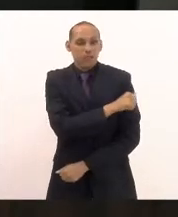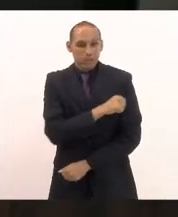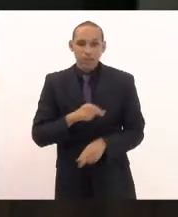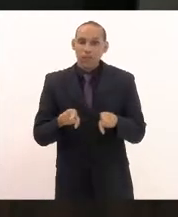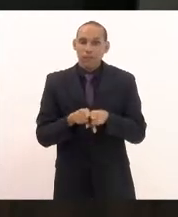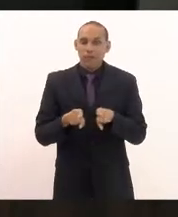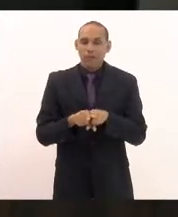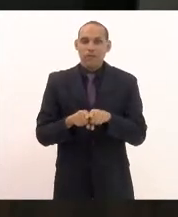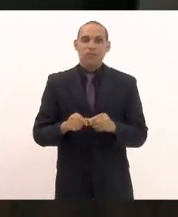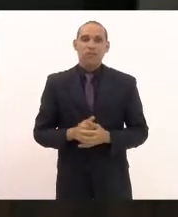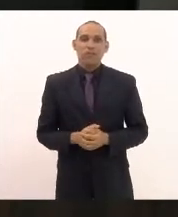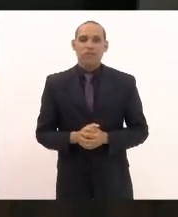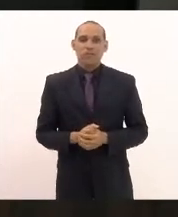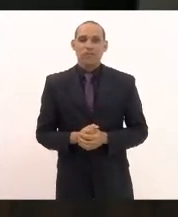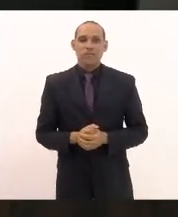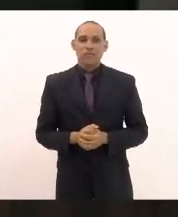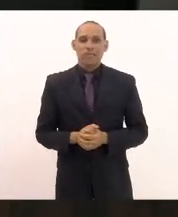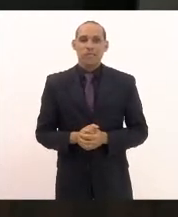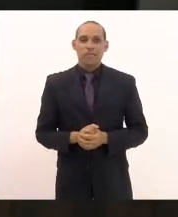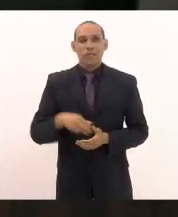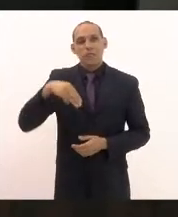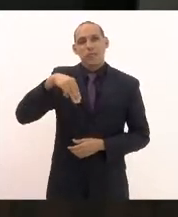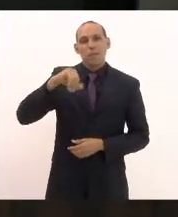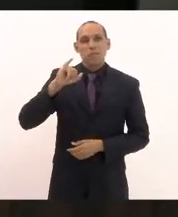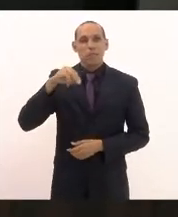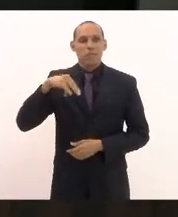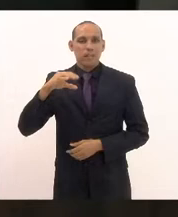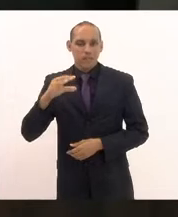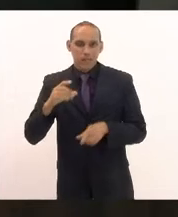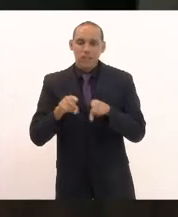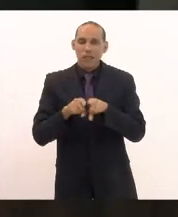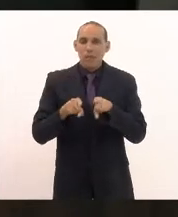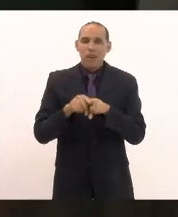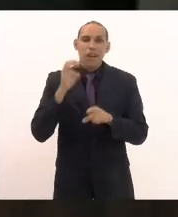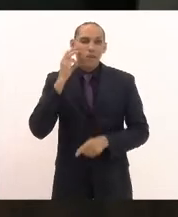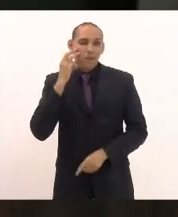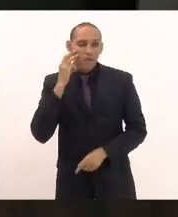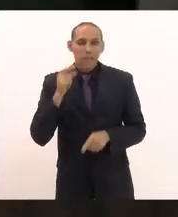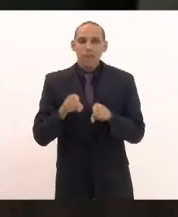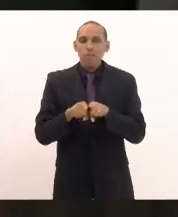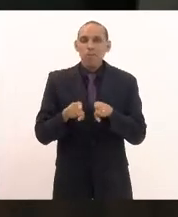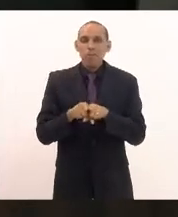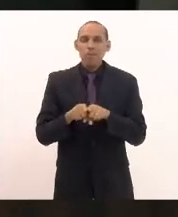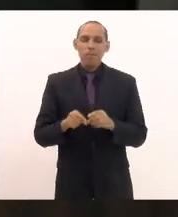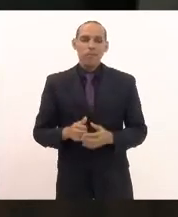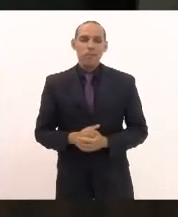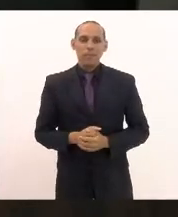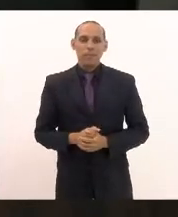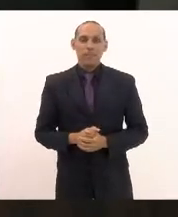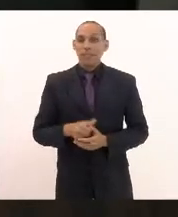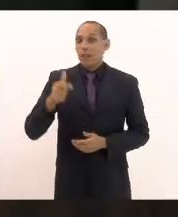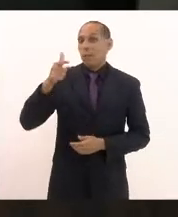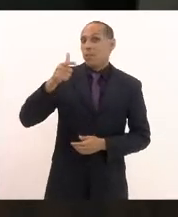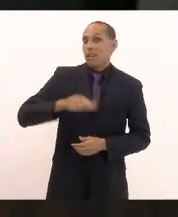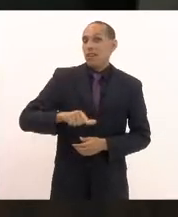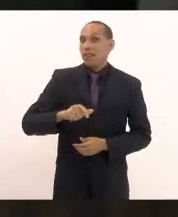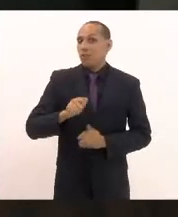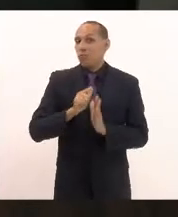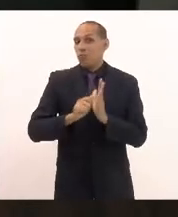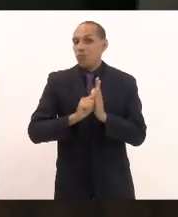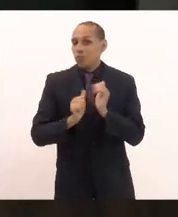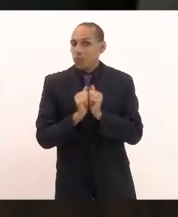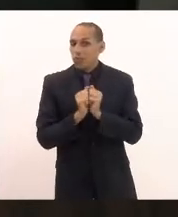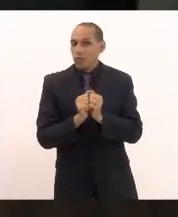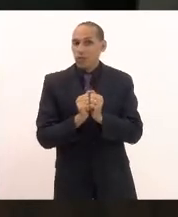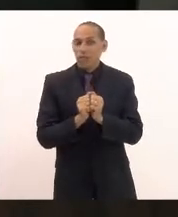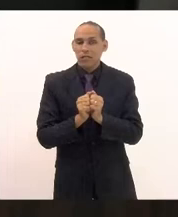Rejane. Deputado Carlos Mink. Deputado Valdec Carneiro. Mais alguém de coautor?